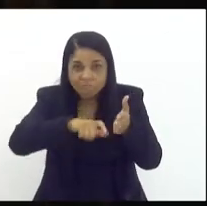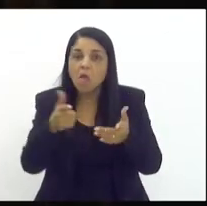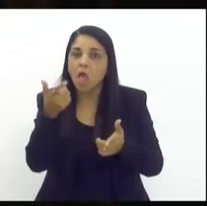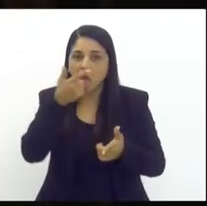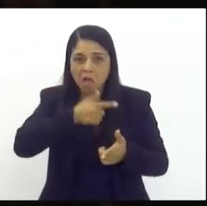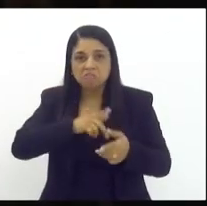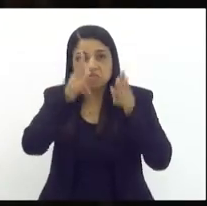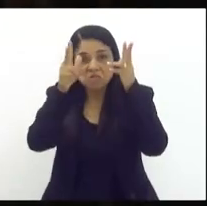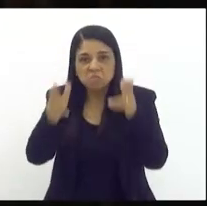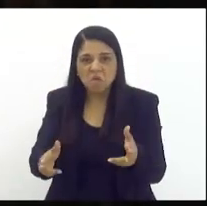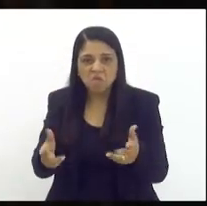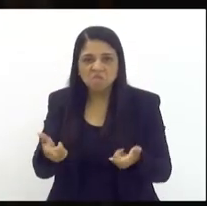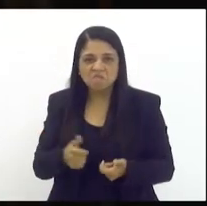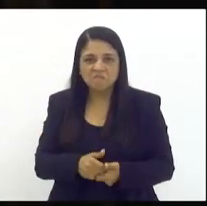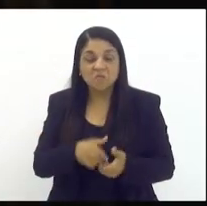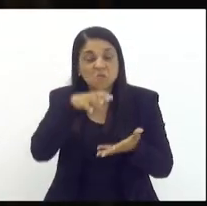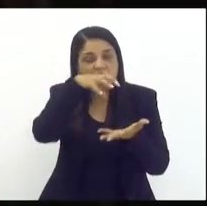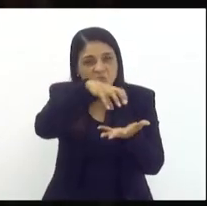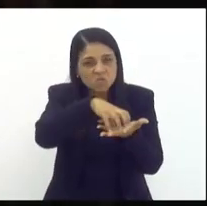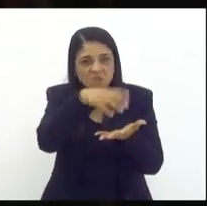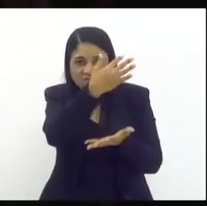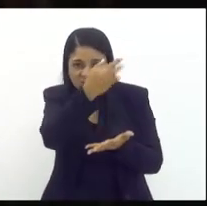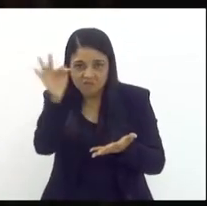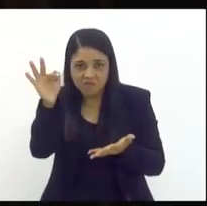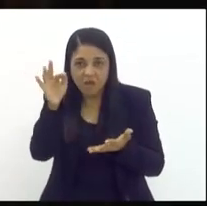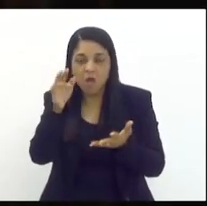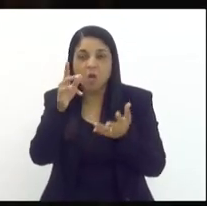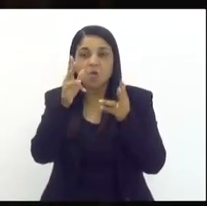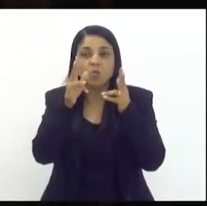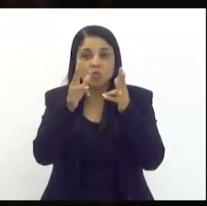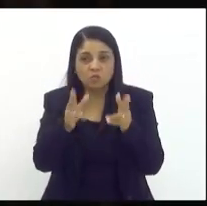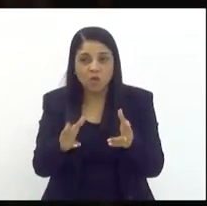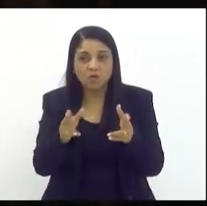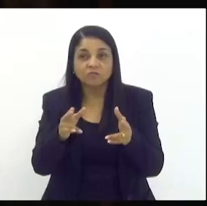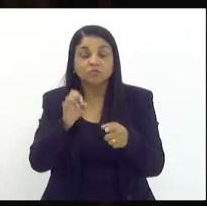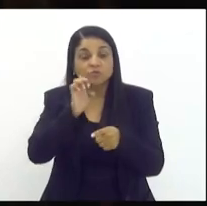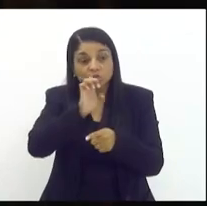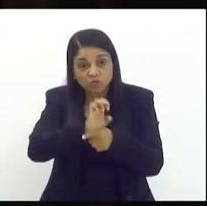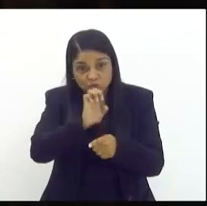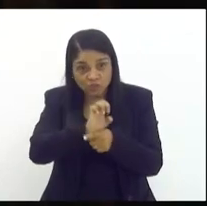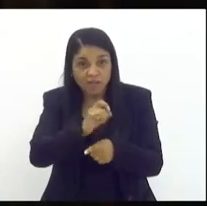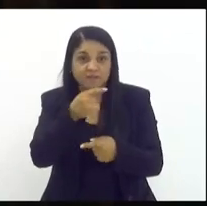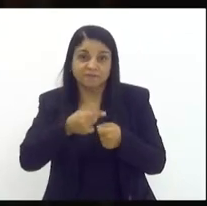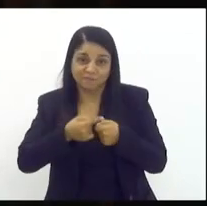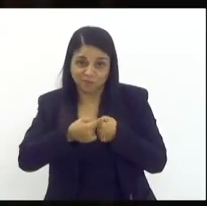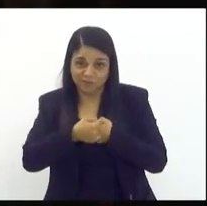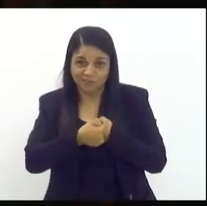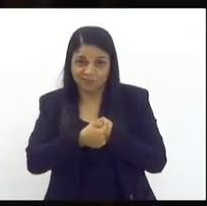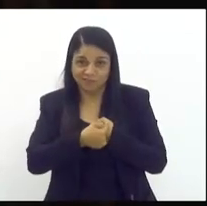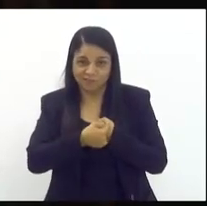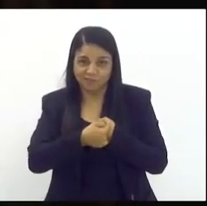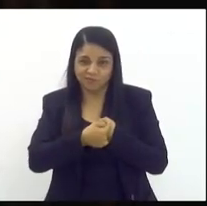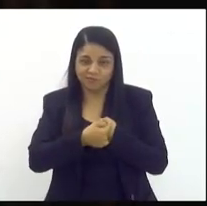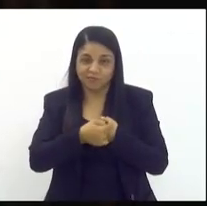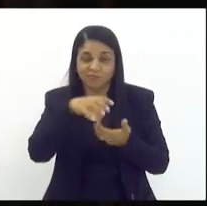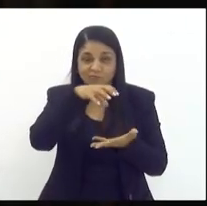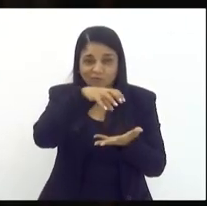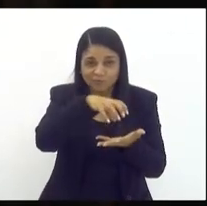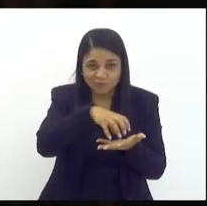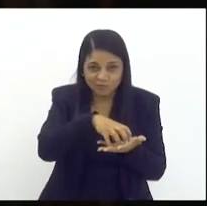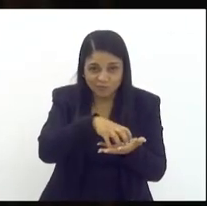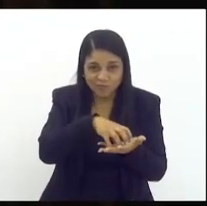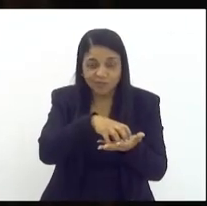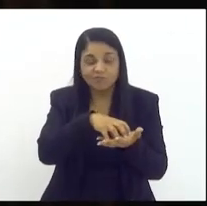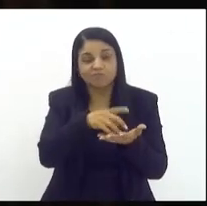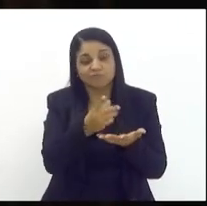com esse conselho o que acontecia no Carfi deveria acontecer dos Estados no municípios os conceitos paritário de contribuintes serão